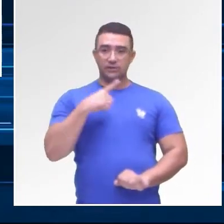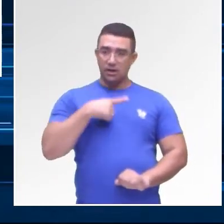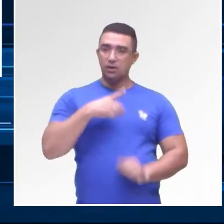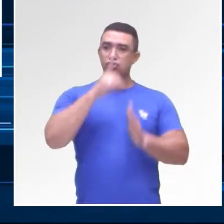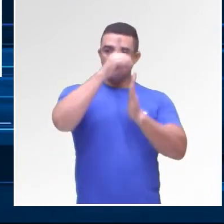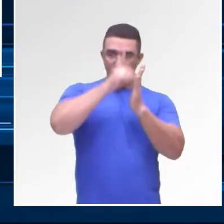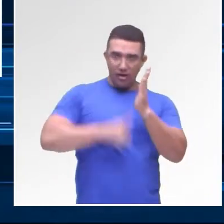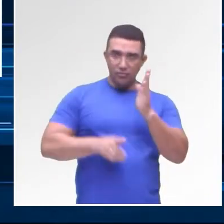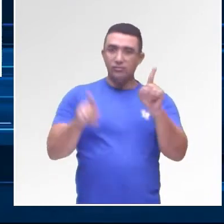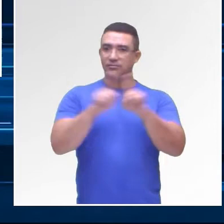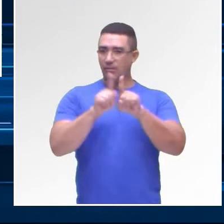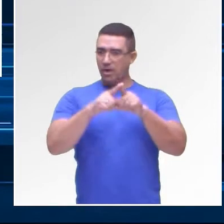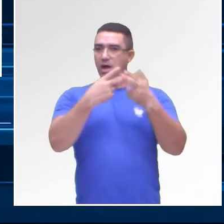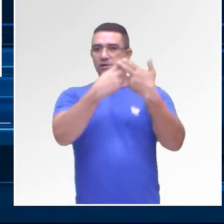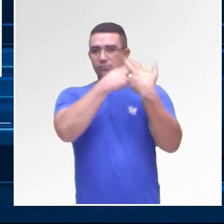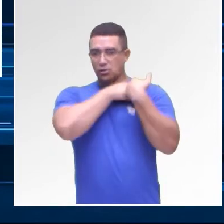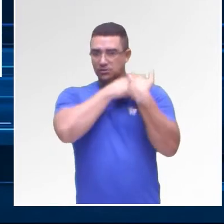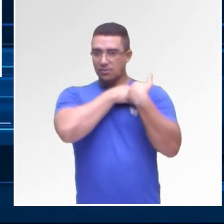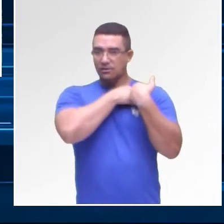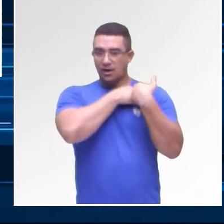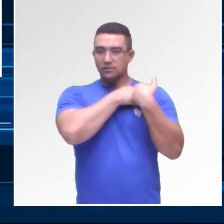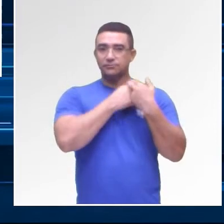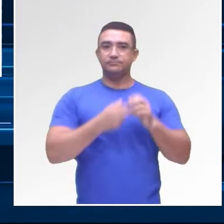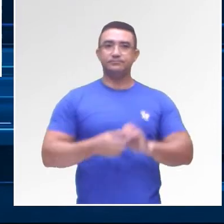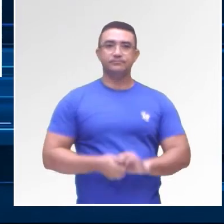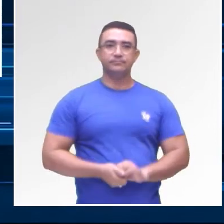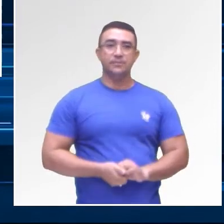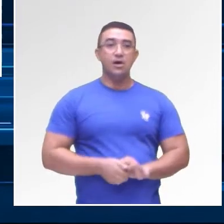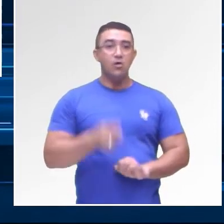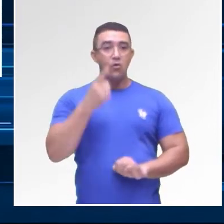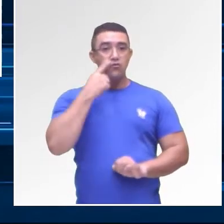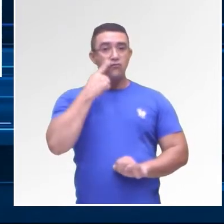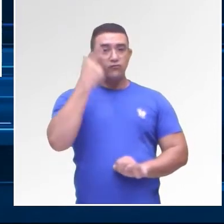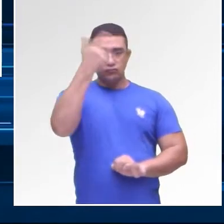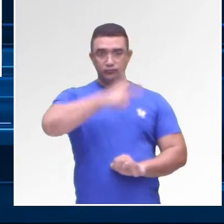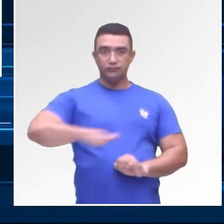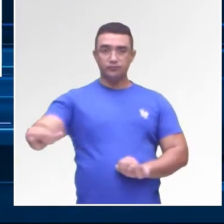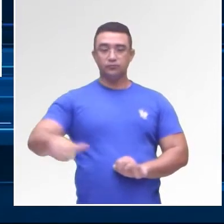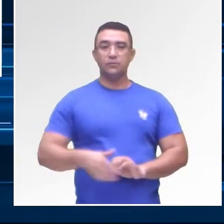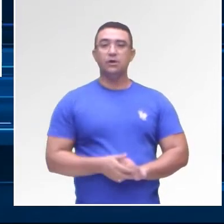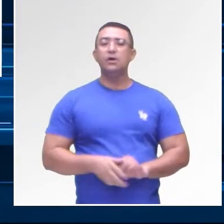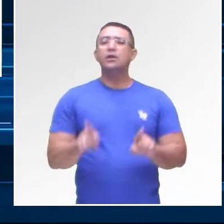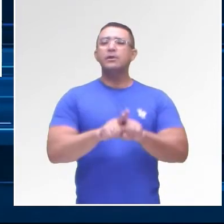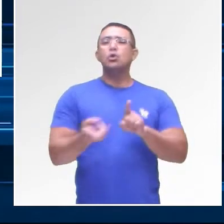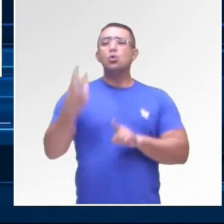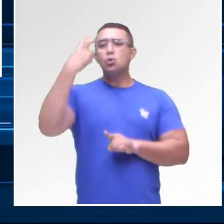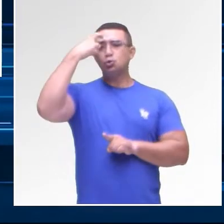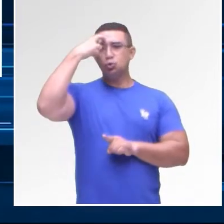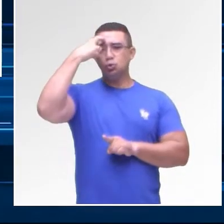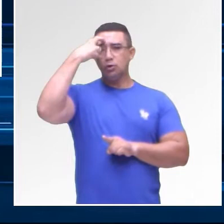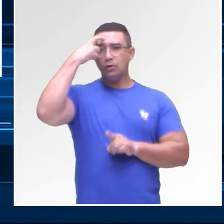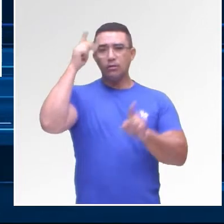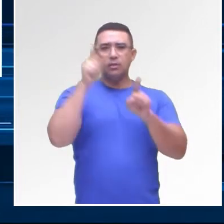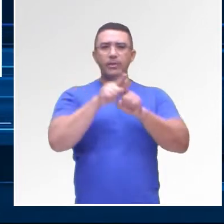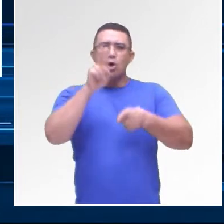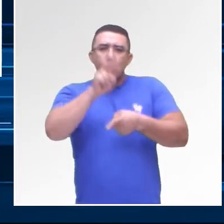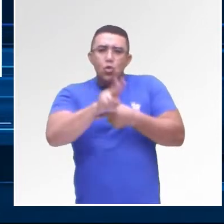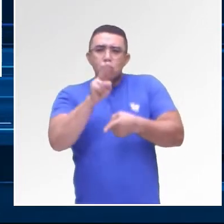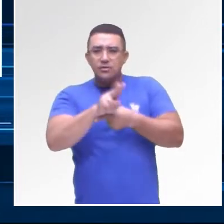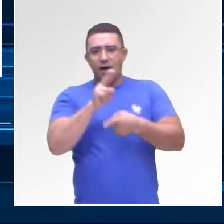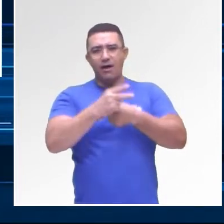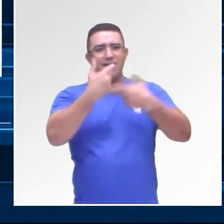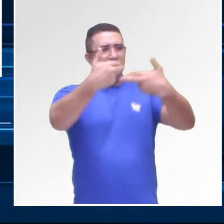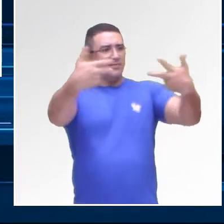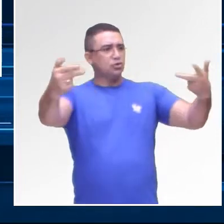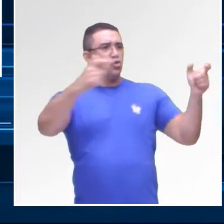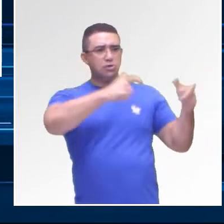direitos quanto os deveres. Vamos continuar vendo mais alguns. Relacionado à cultura, zelar e cuidar dos patrimônios e